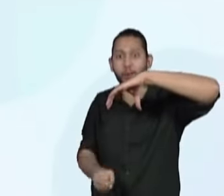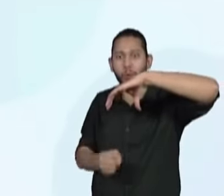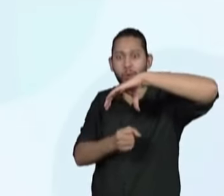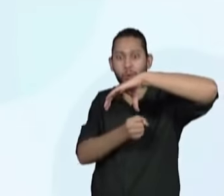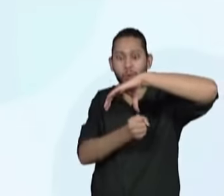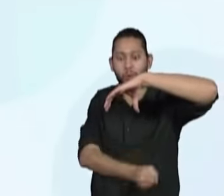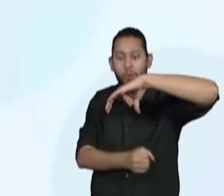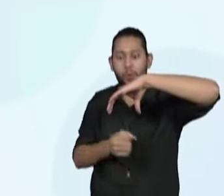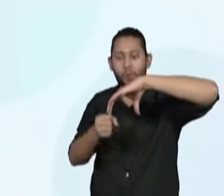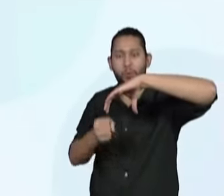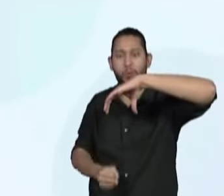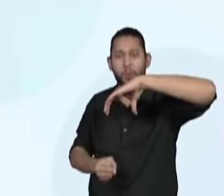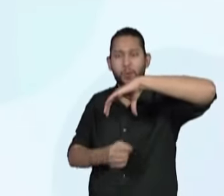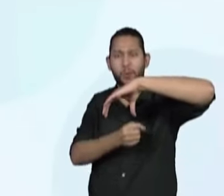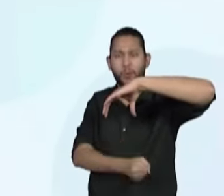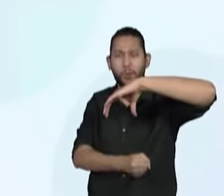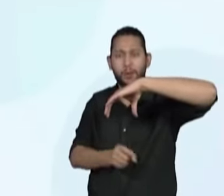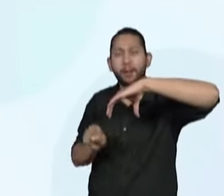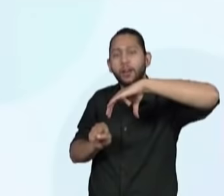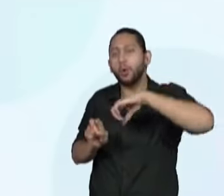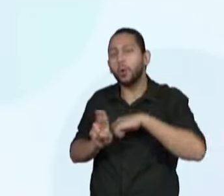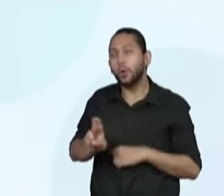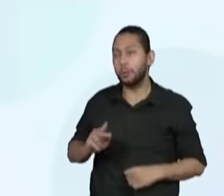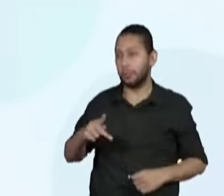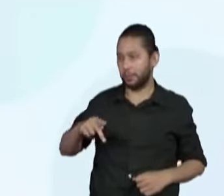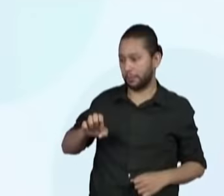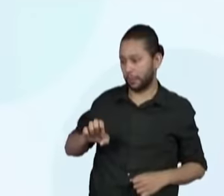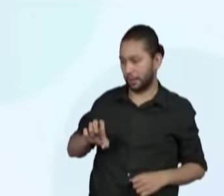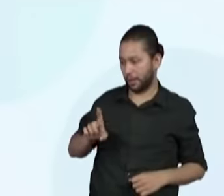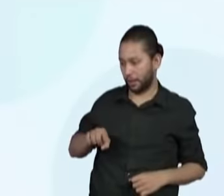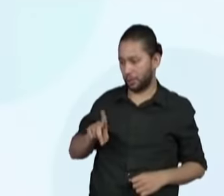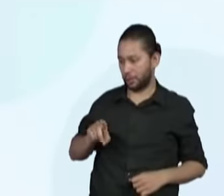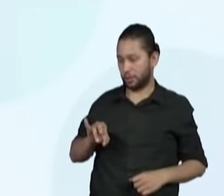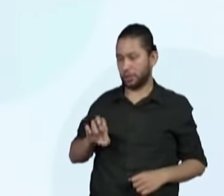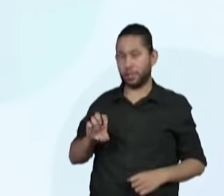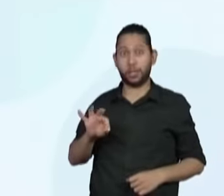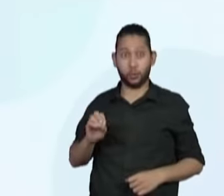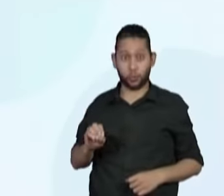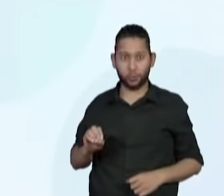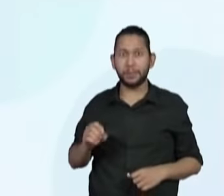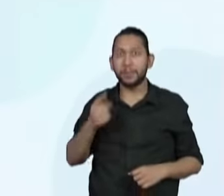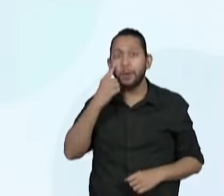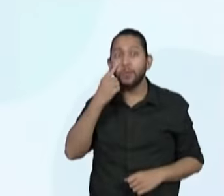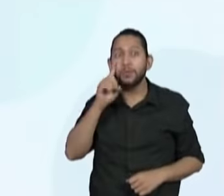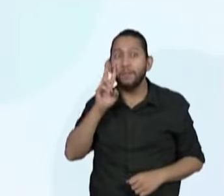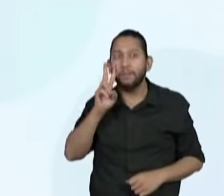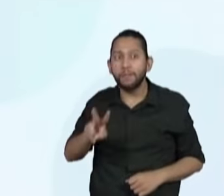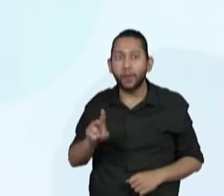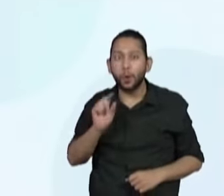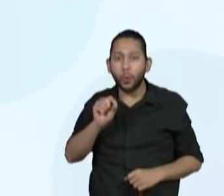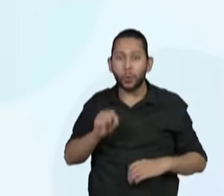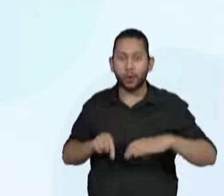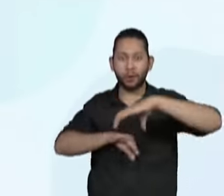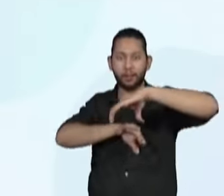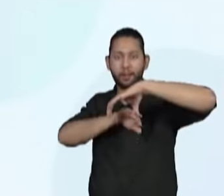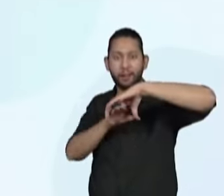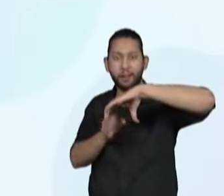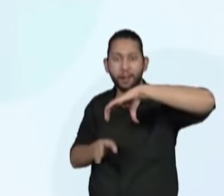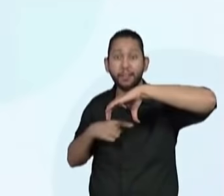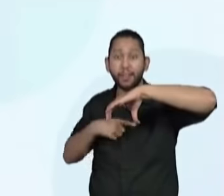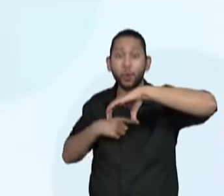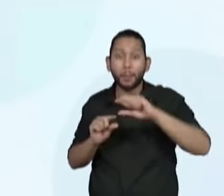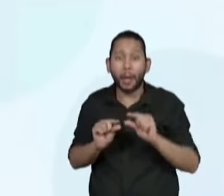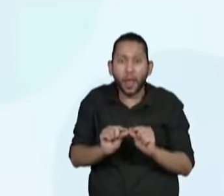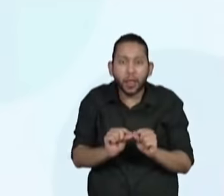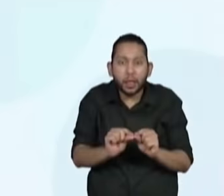esse arco, tá? A gente vê também a chamada linha das nascentes, ou seja, que é essa linha horizontal que ela corta,